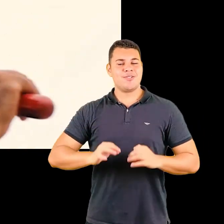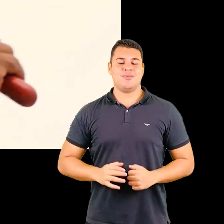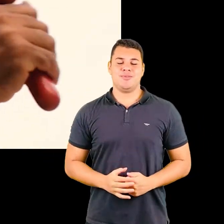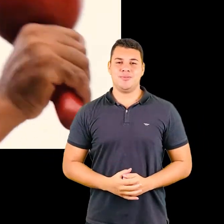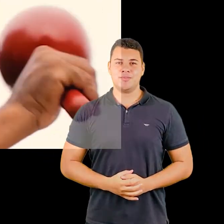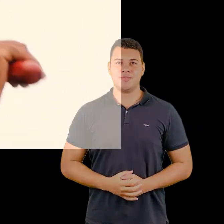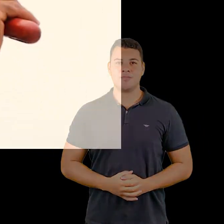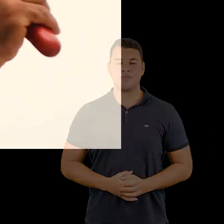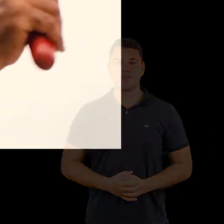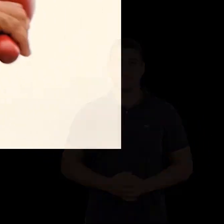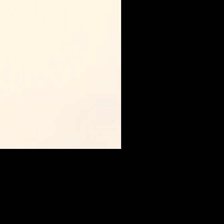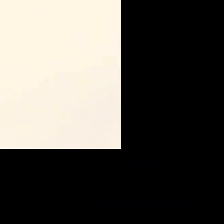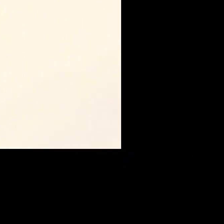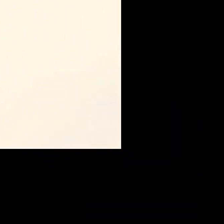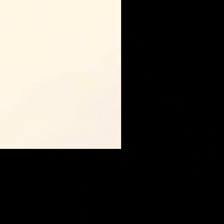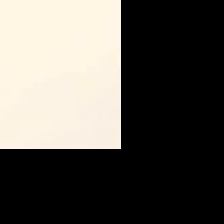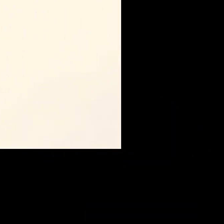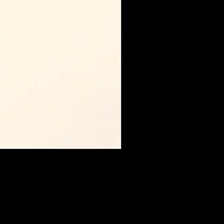Iraquitã toca a maraca.